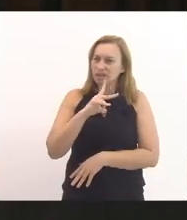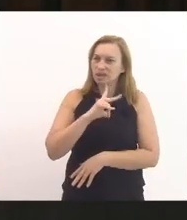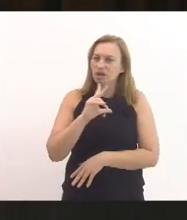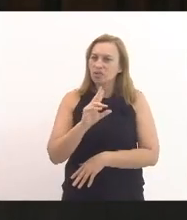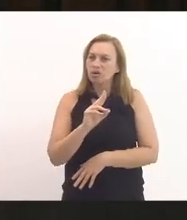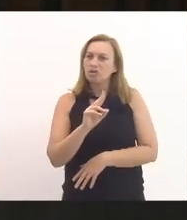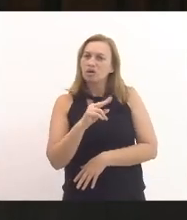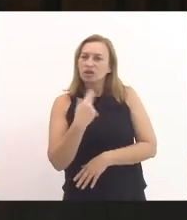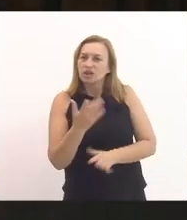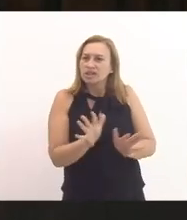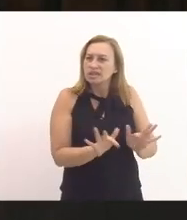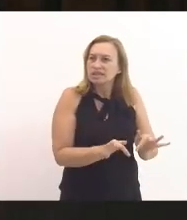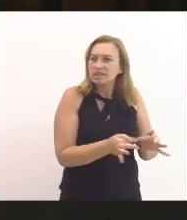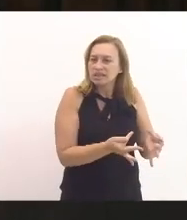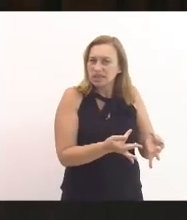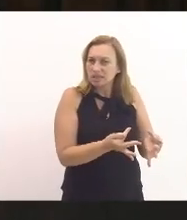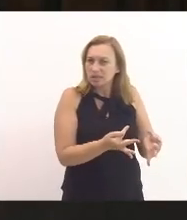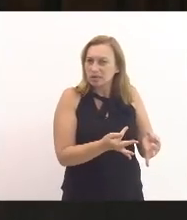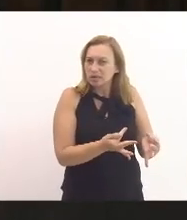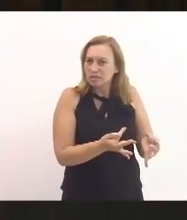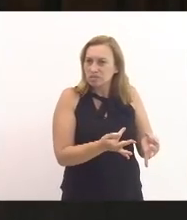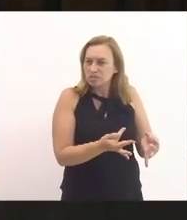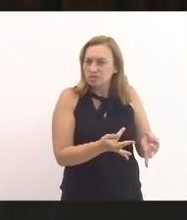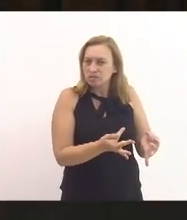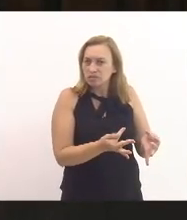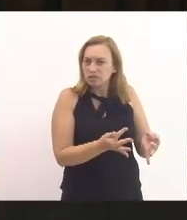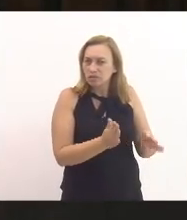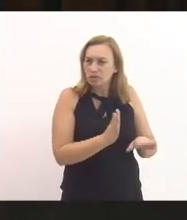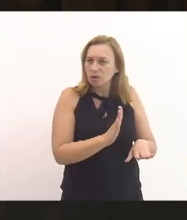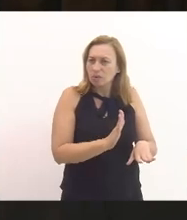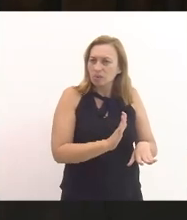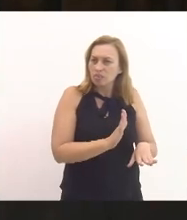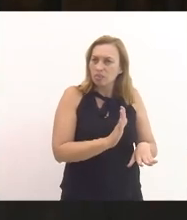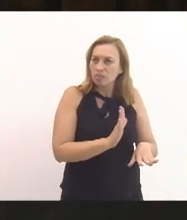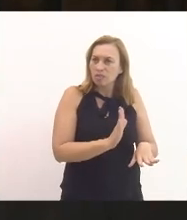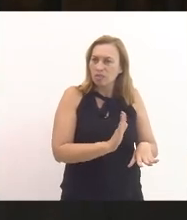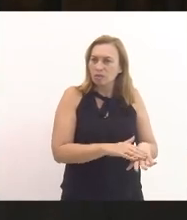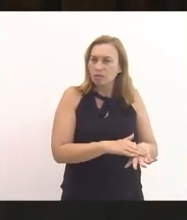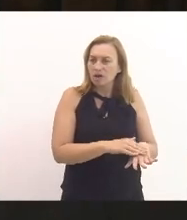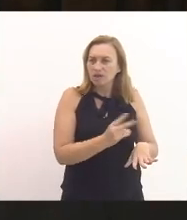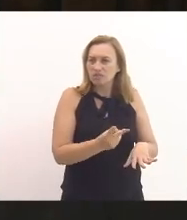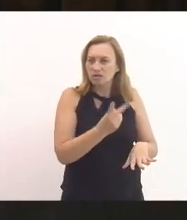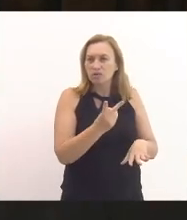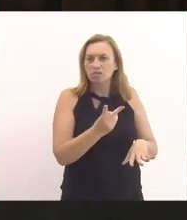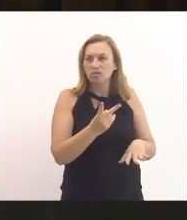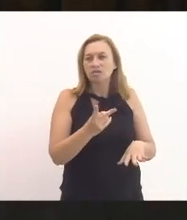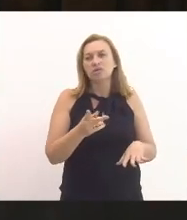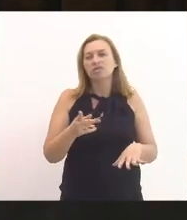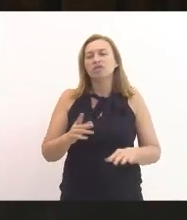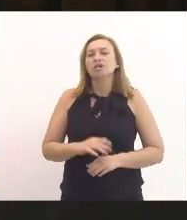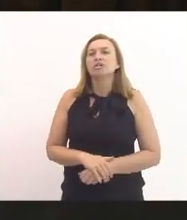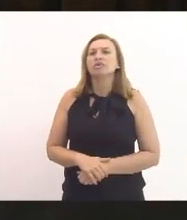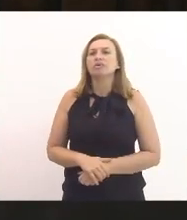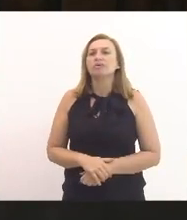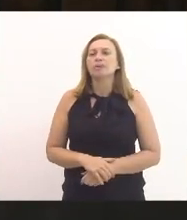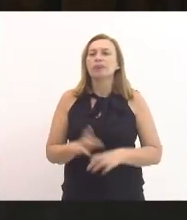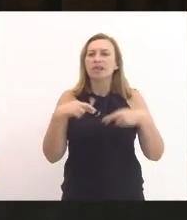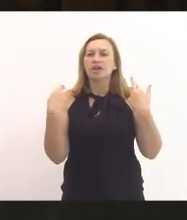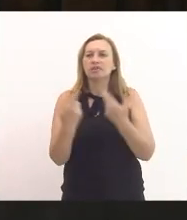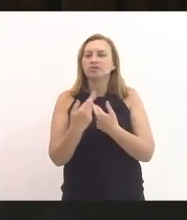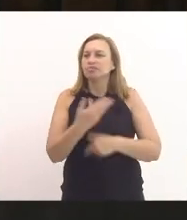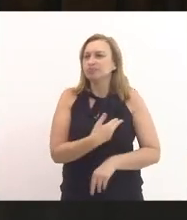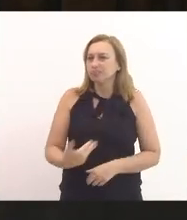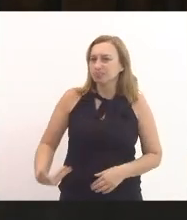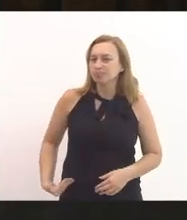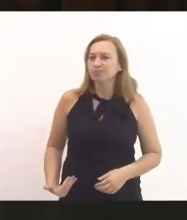nobres ou sejam eles os mais mesquinhos feitas essas considerações audiência